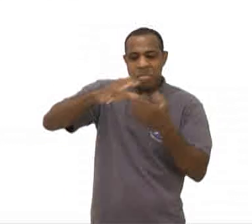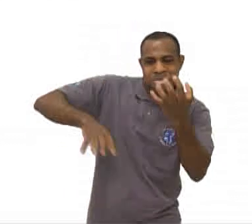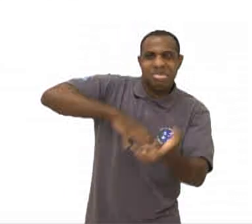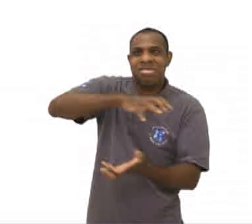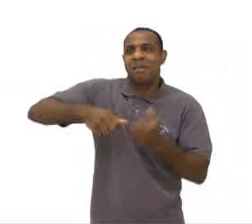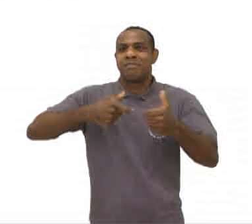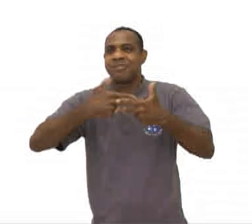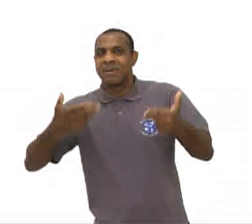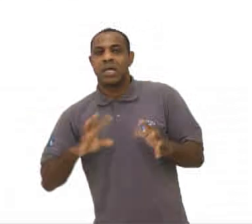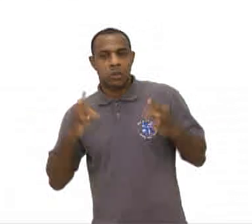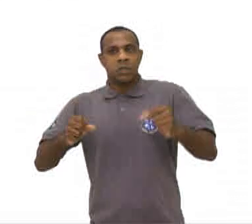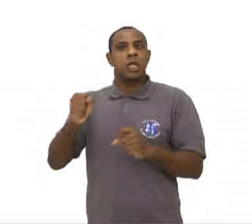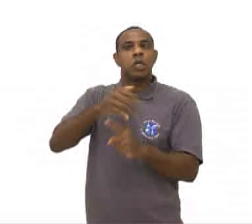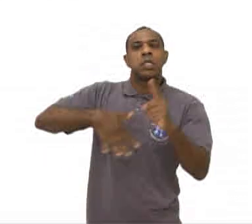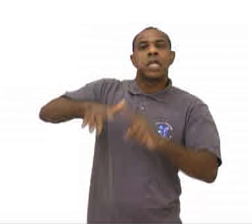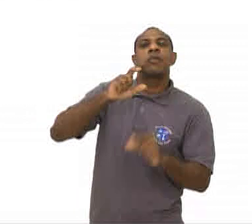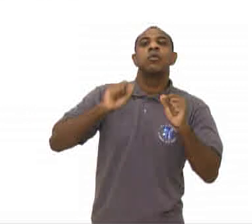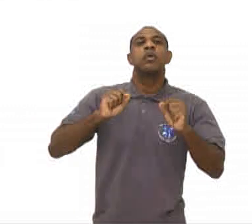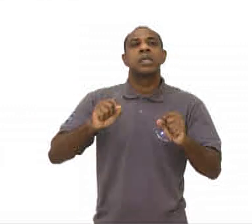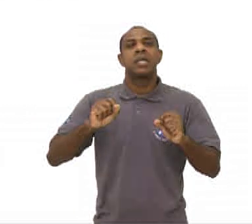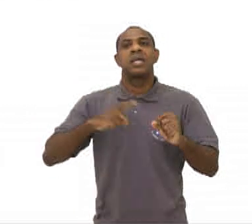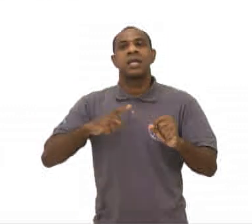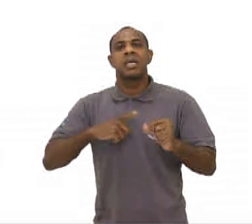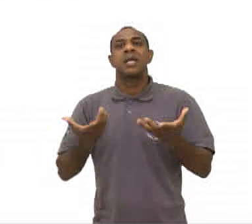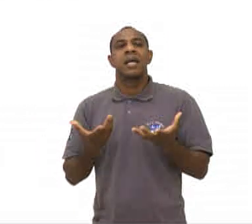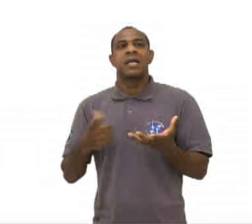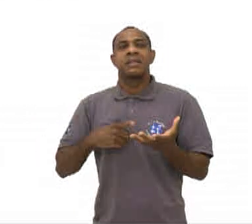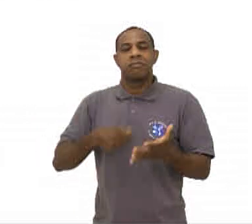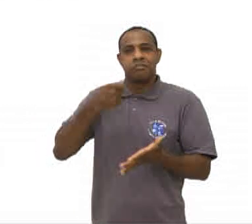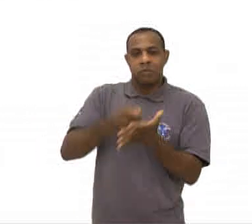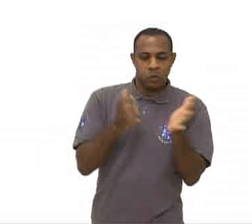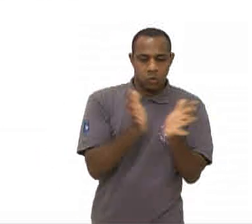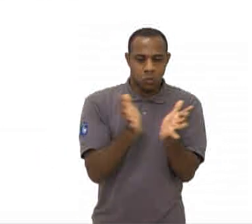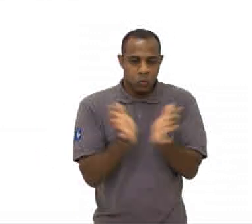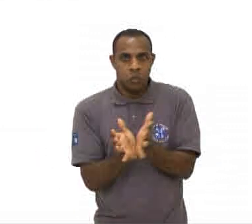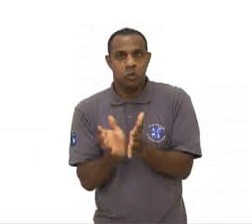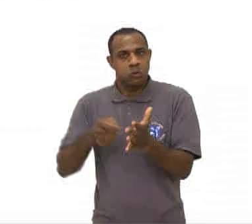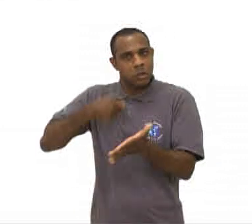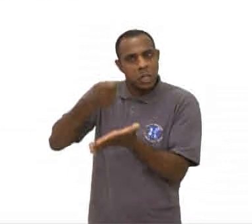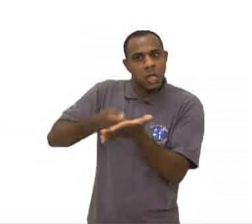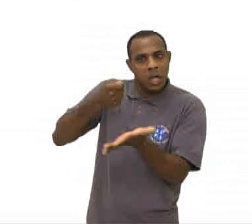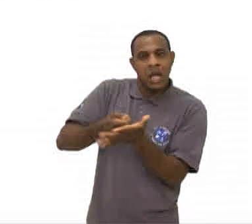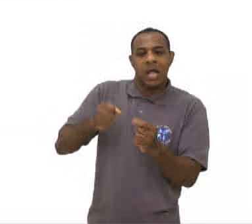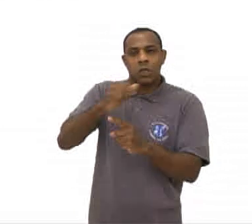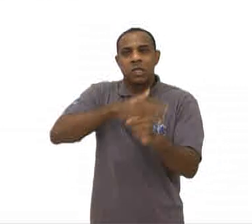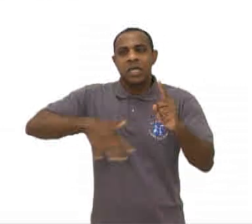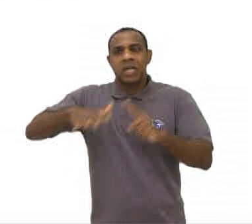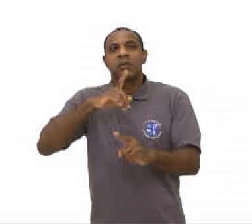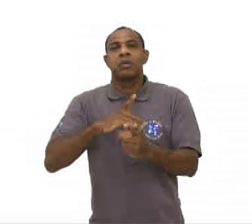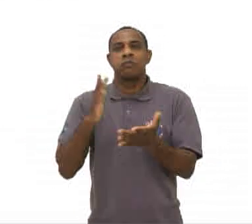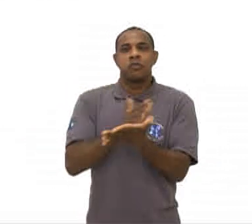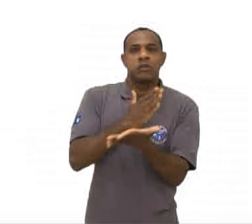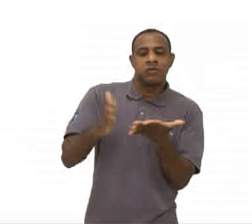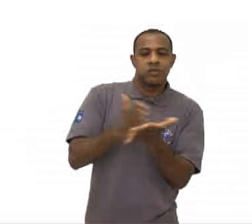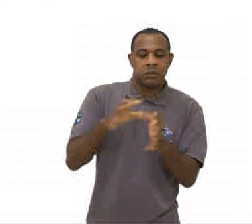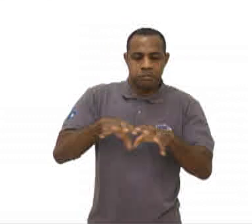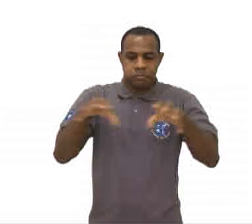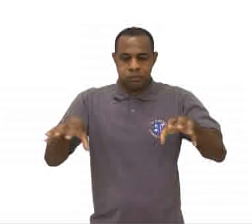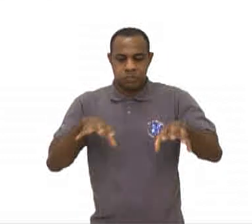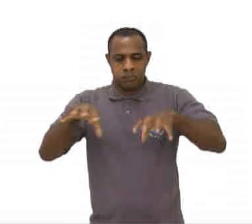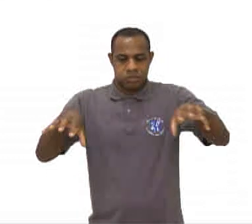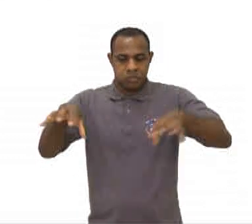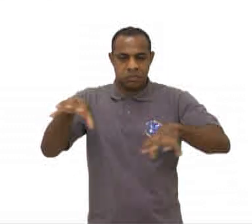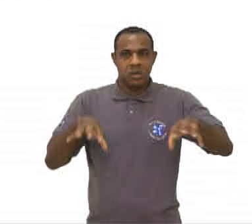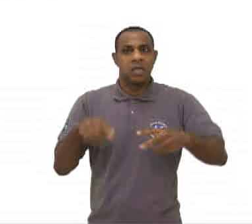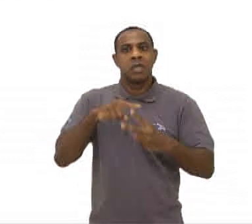revolucionária. E toda a sociedade, ou pelo declínio comum das classes em luta, a sociedade toda divide-se cada vez mais